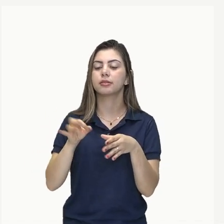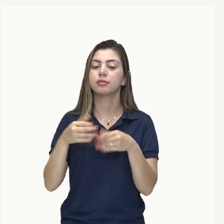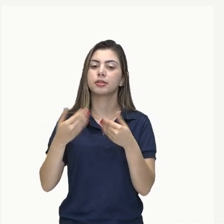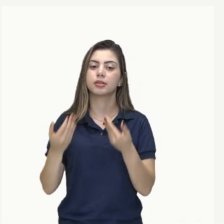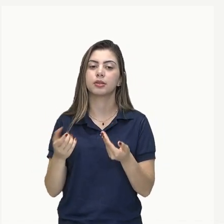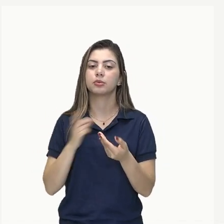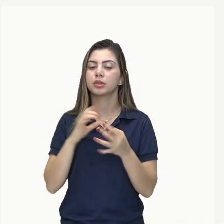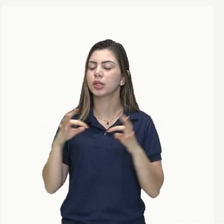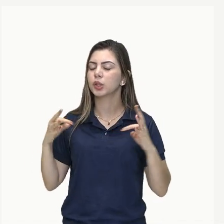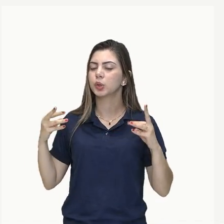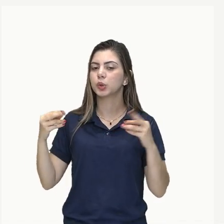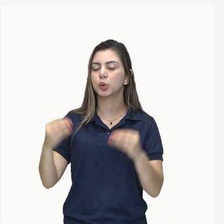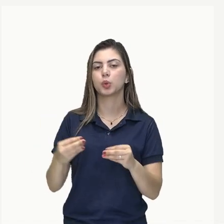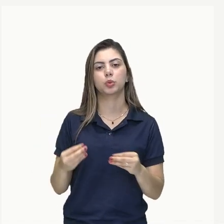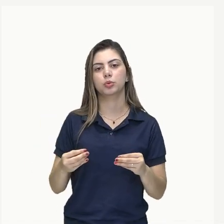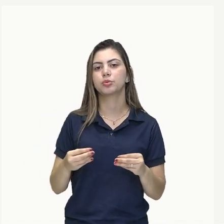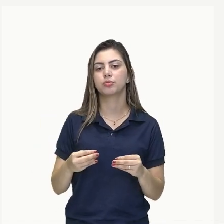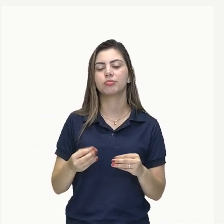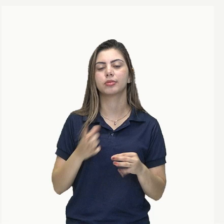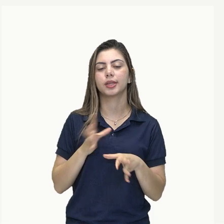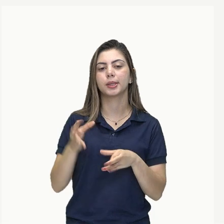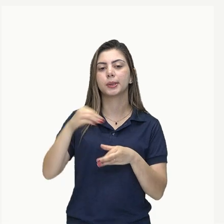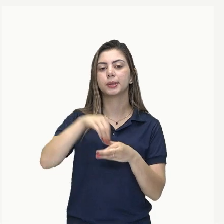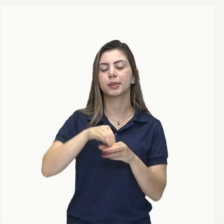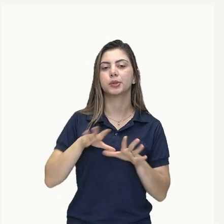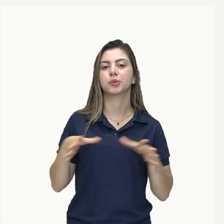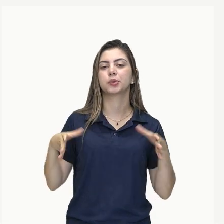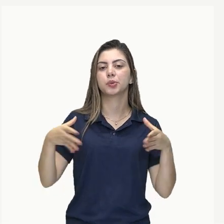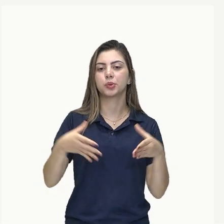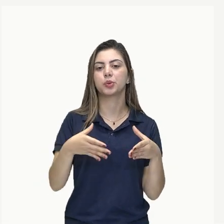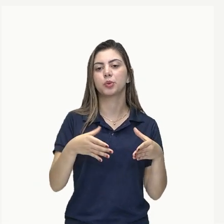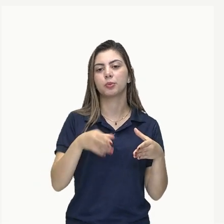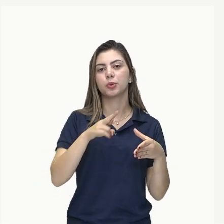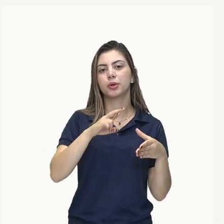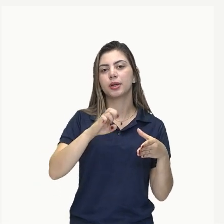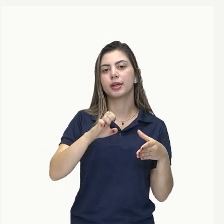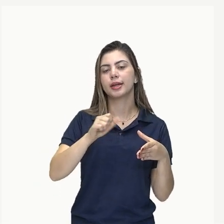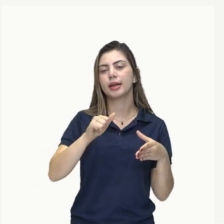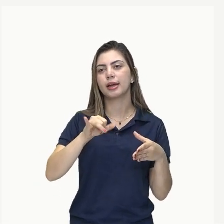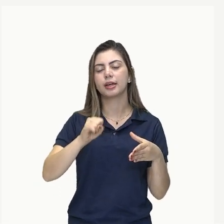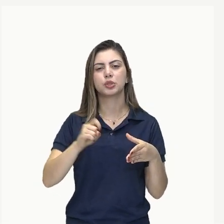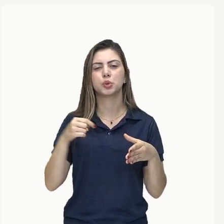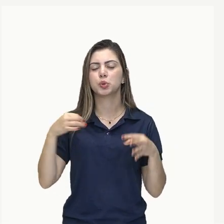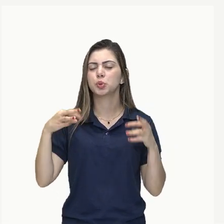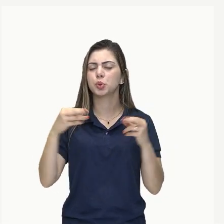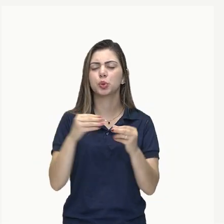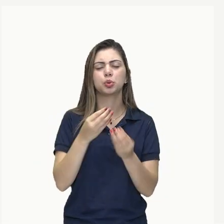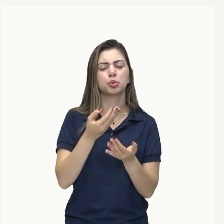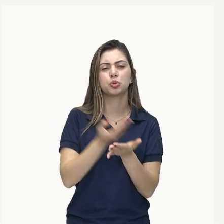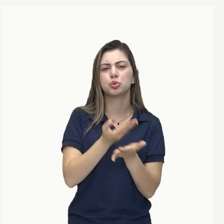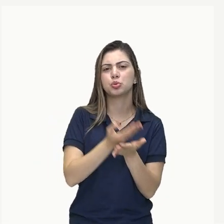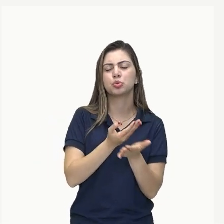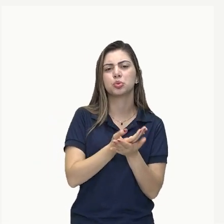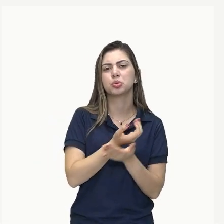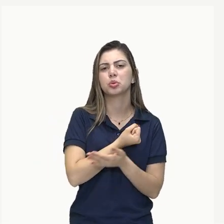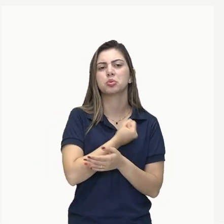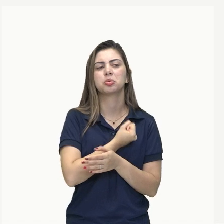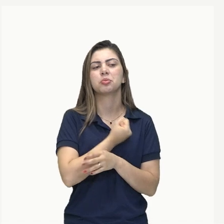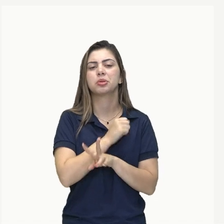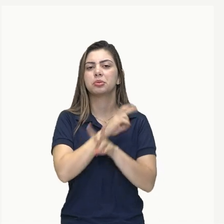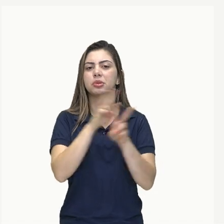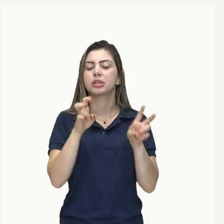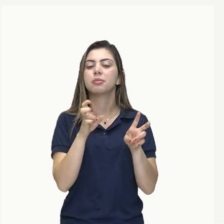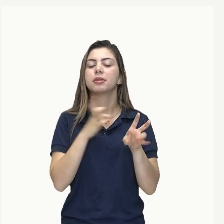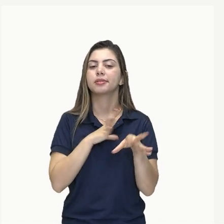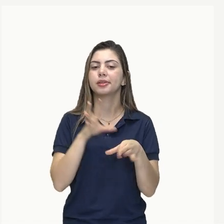engloba todo mundo, né? Tudo que a gente já viu de número, ele está dentro do conjunto